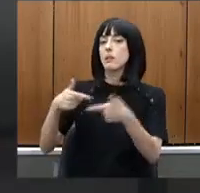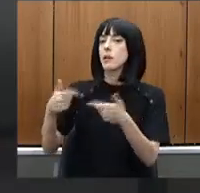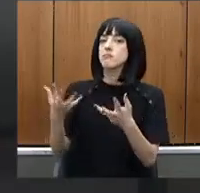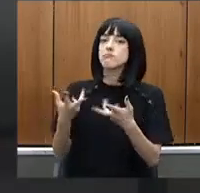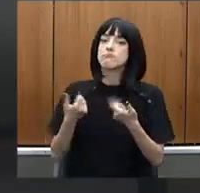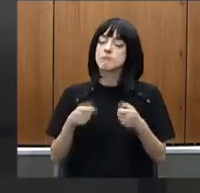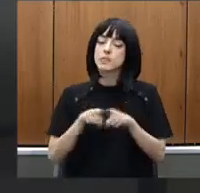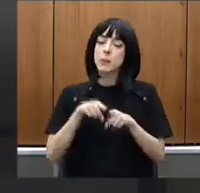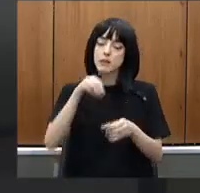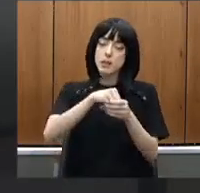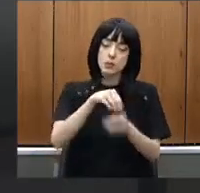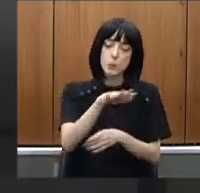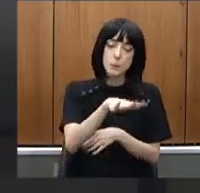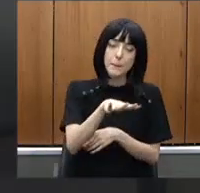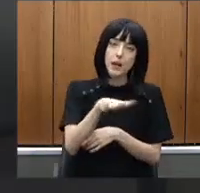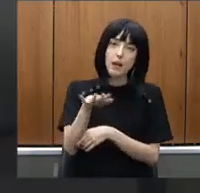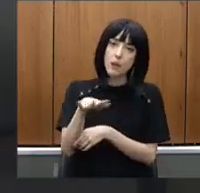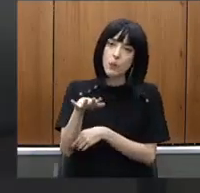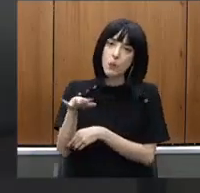bairros né